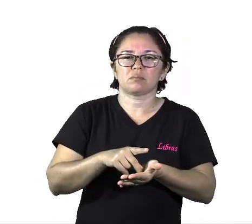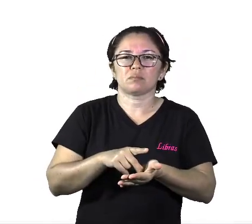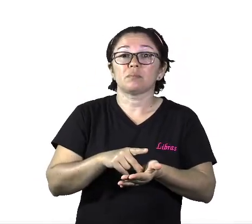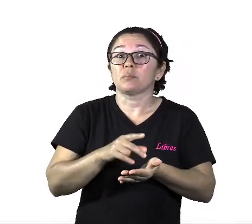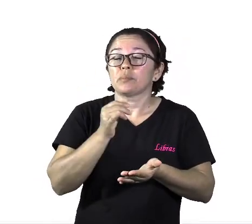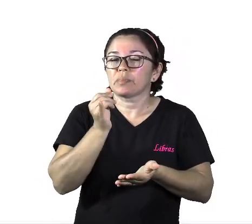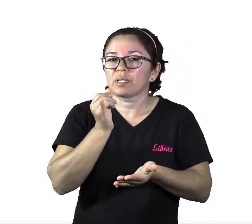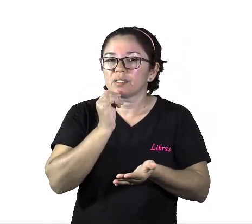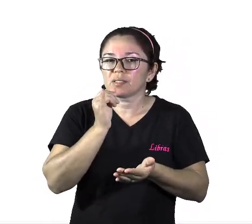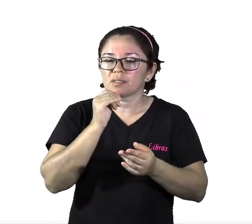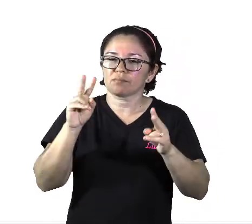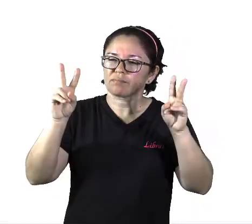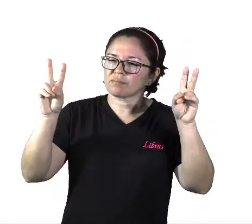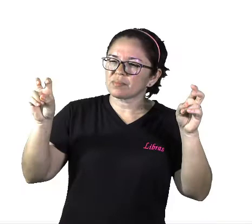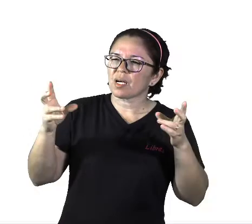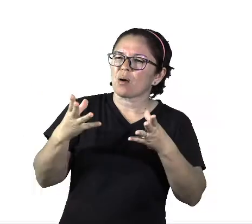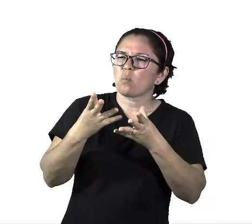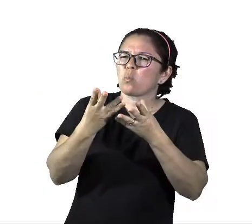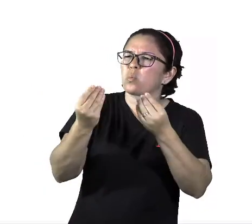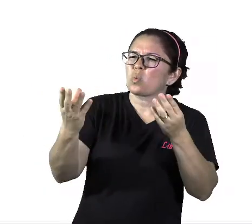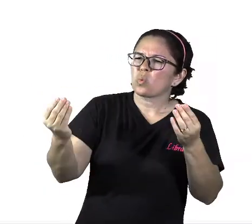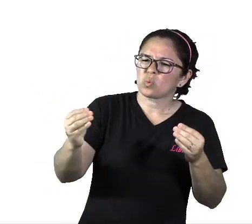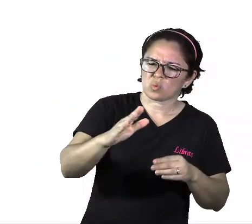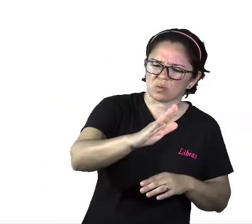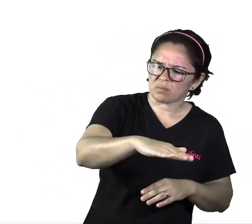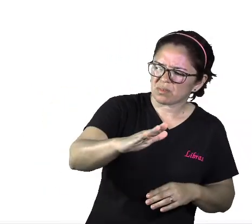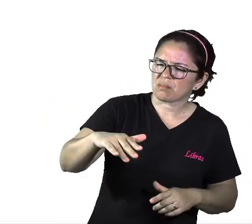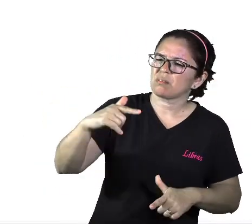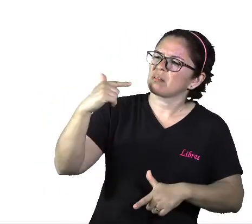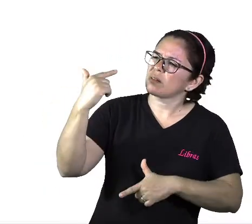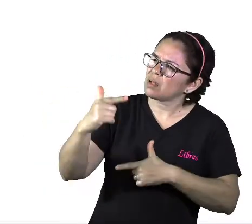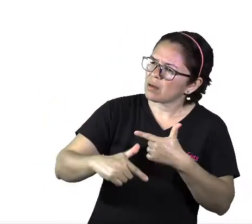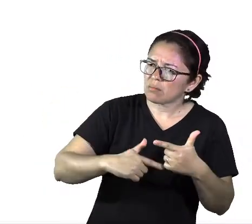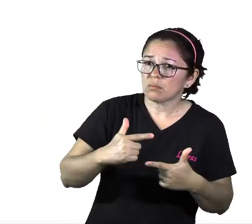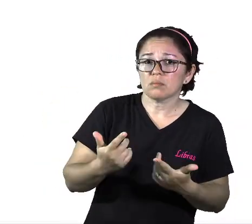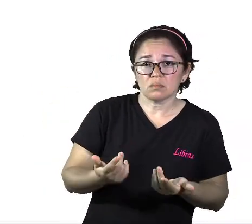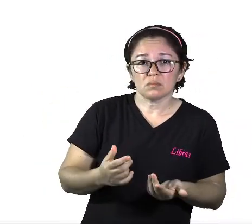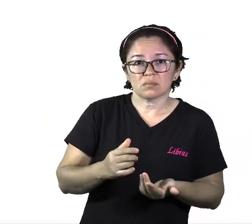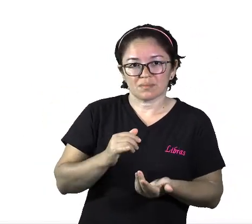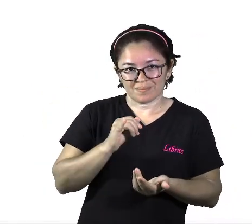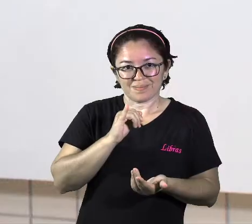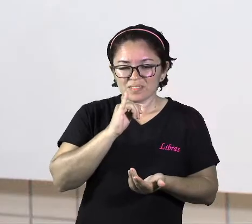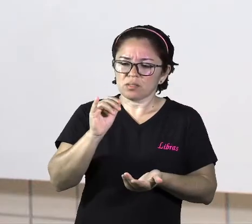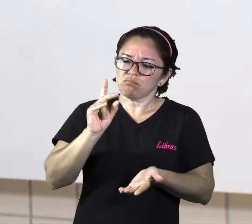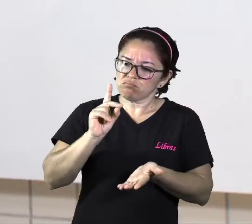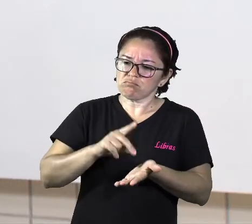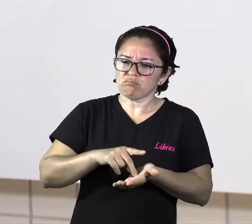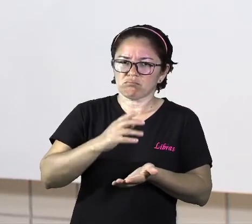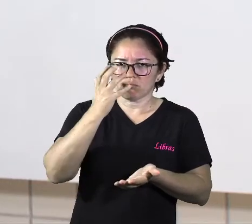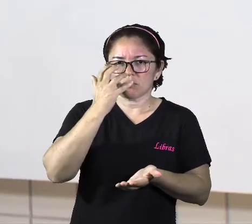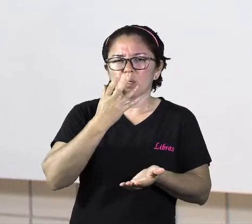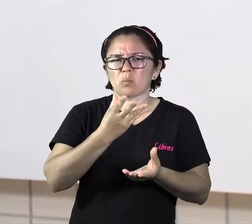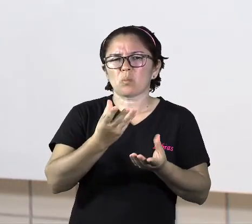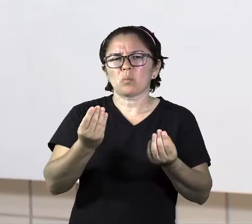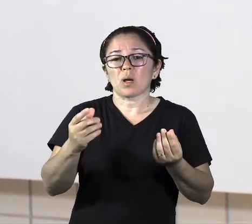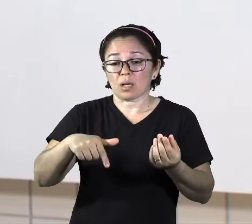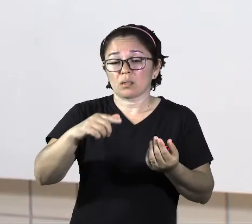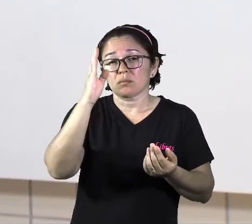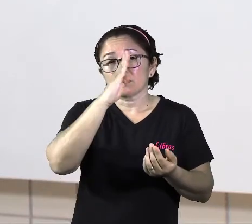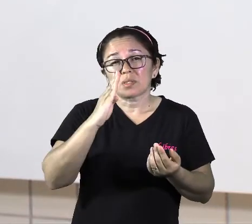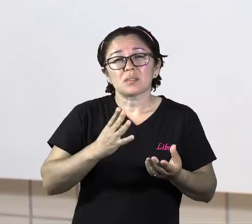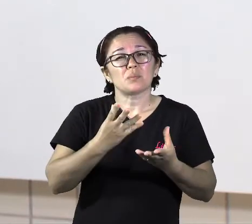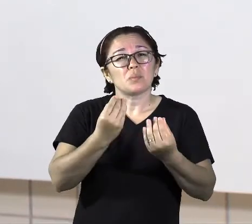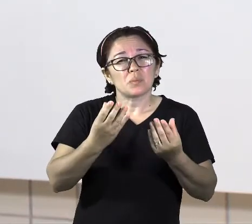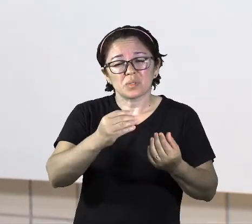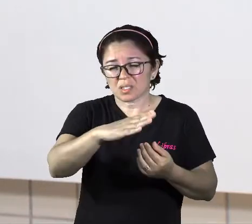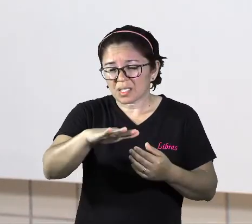crianças trabalham. Está indicando o quê? Uma certeza. Trabalham no Brasil sem direito à